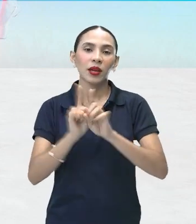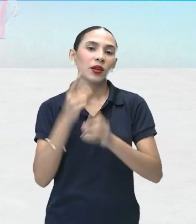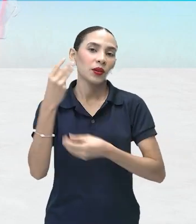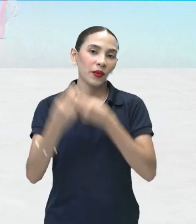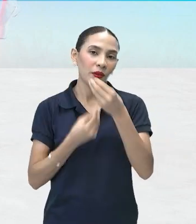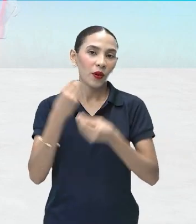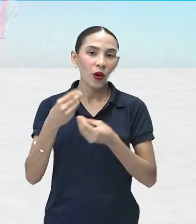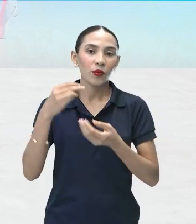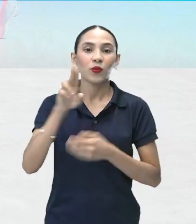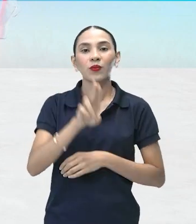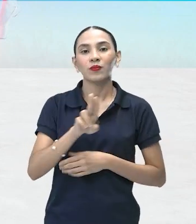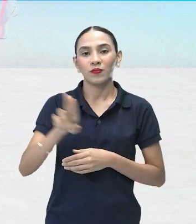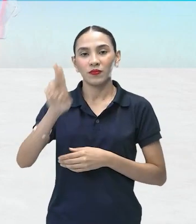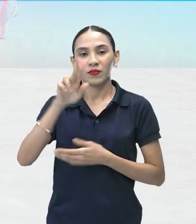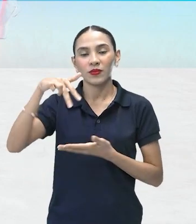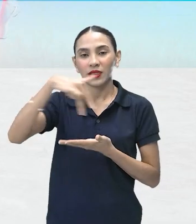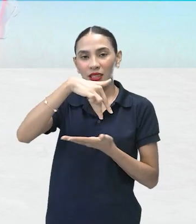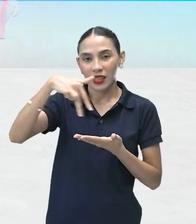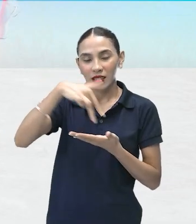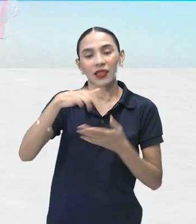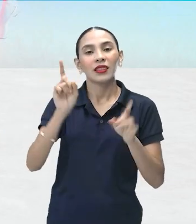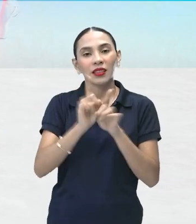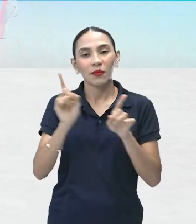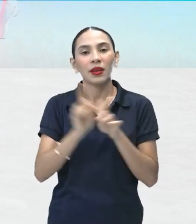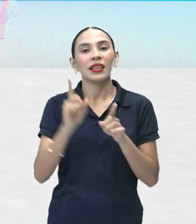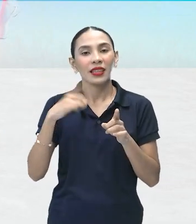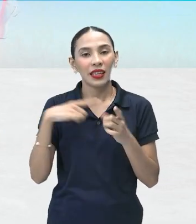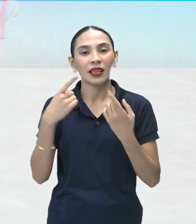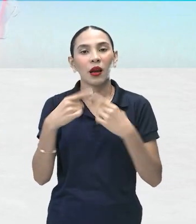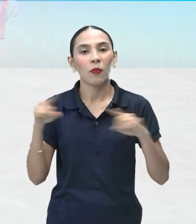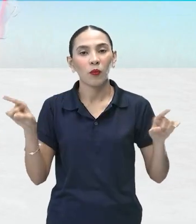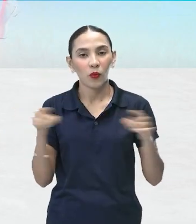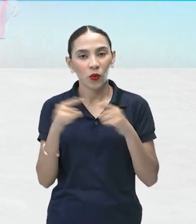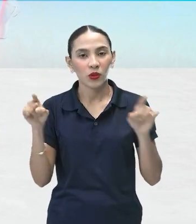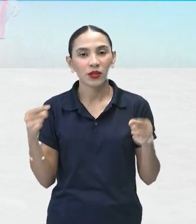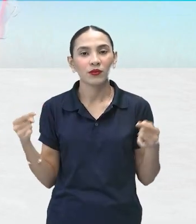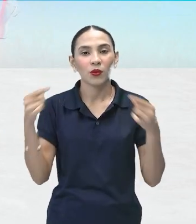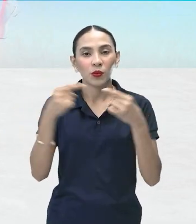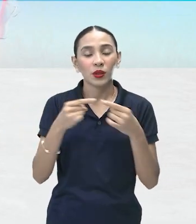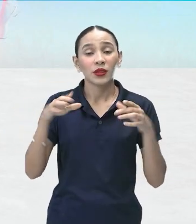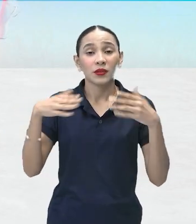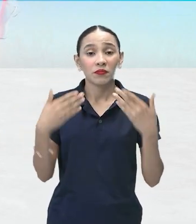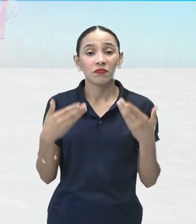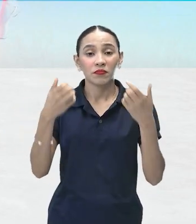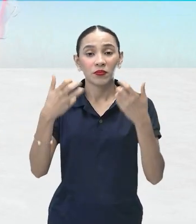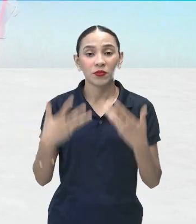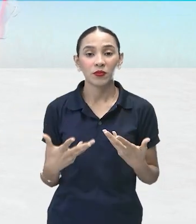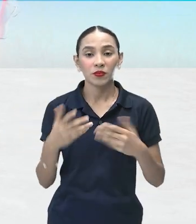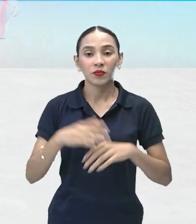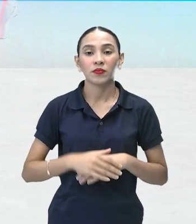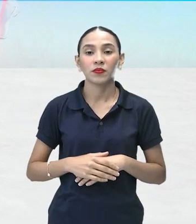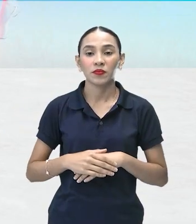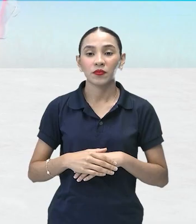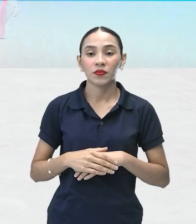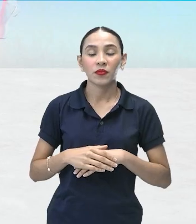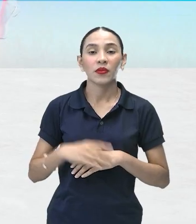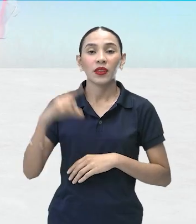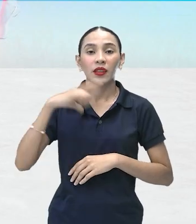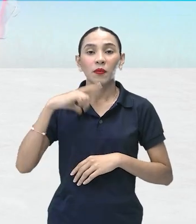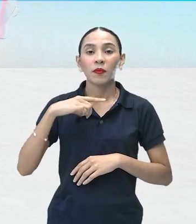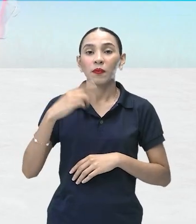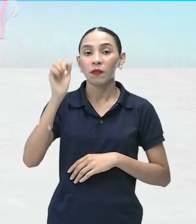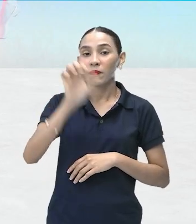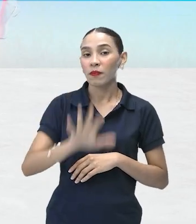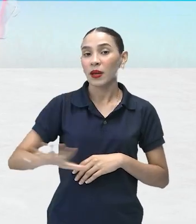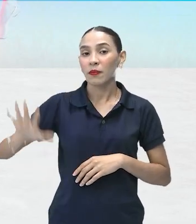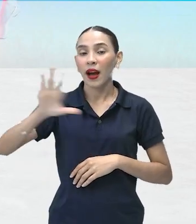através da dança, que também envolve a música. Então, vamos começar falando, né? Aqui, nós temos uma imagem